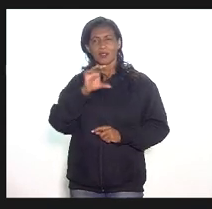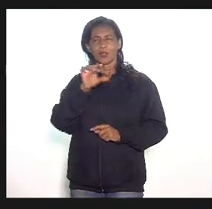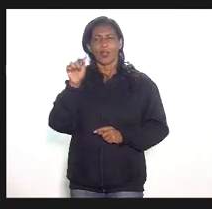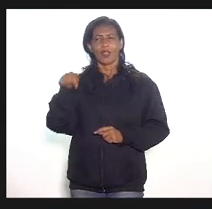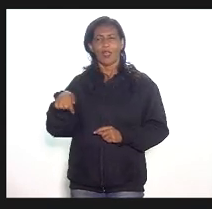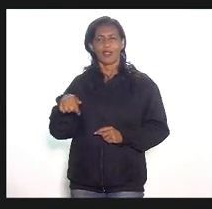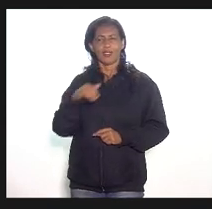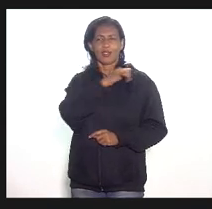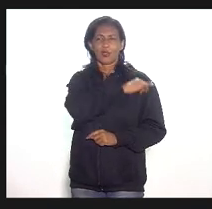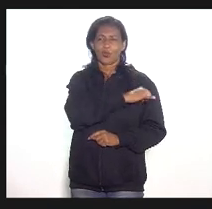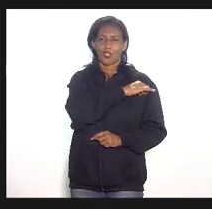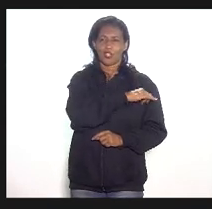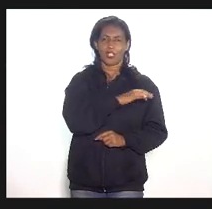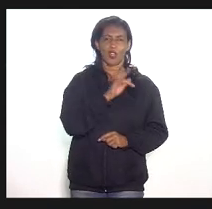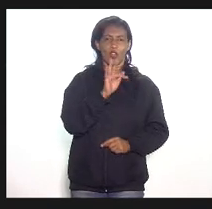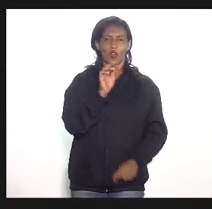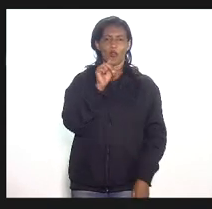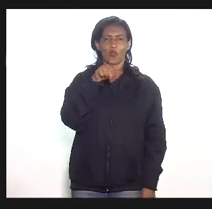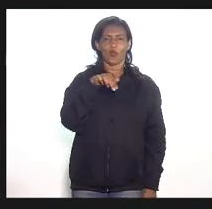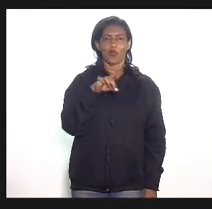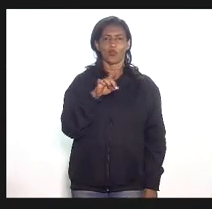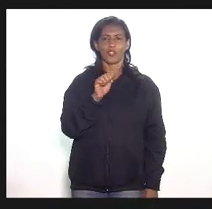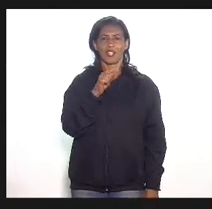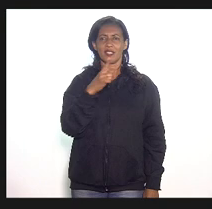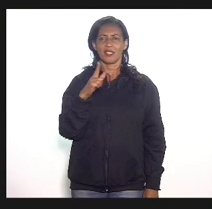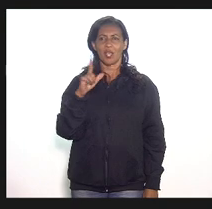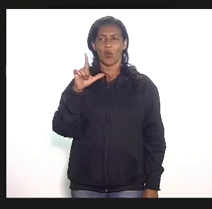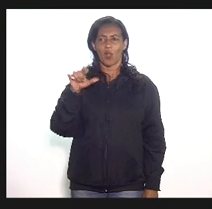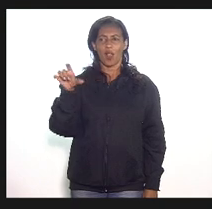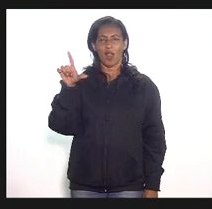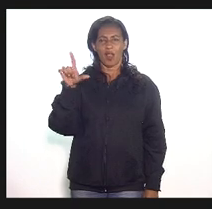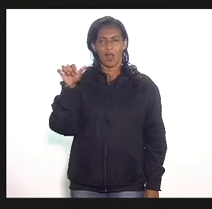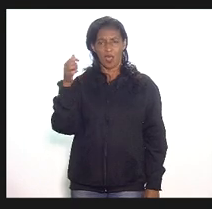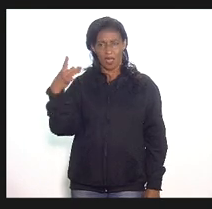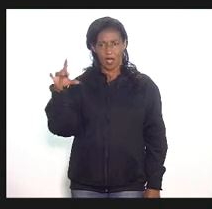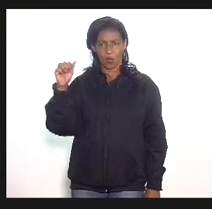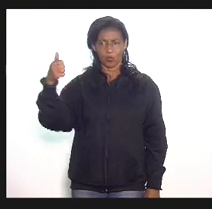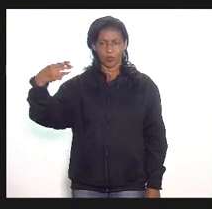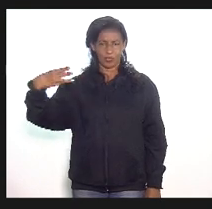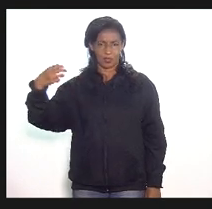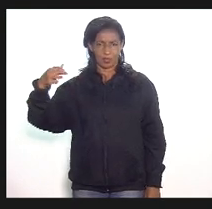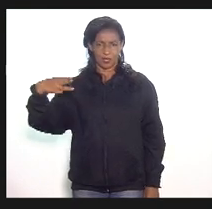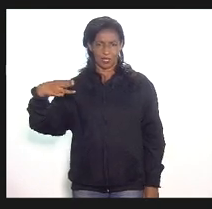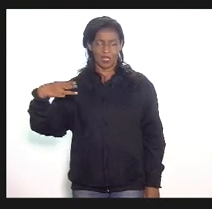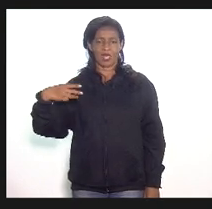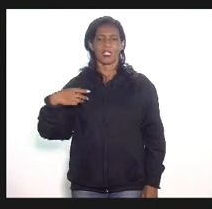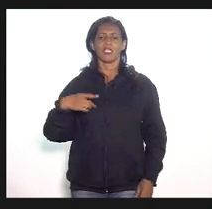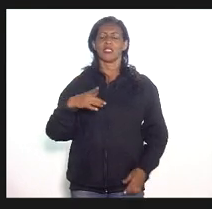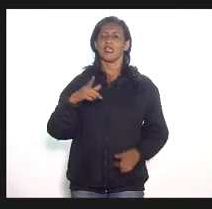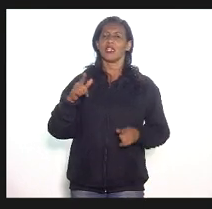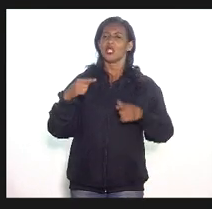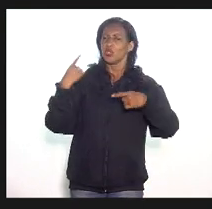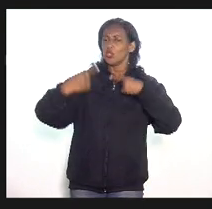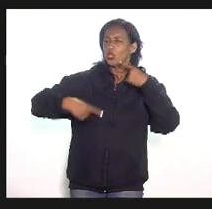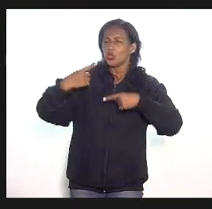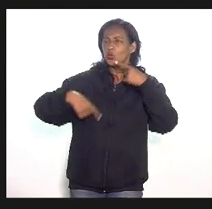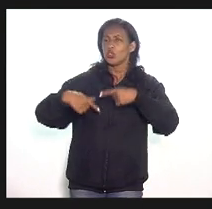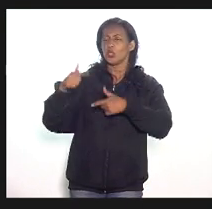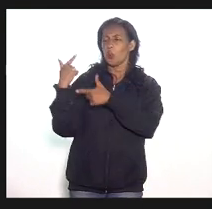presidente da Fundação da Leão XIII, discutimos sobre o assunto de imunização de pessoas em situação de rua,